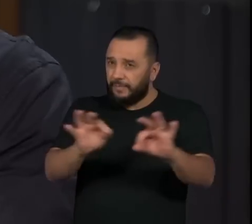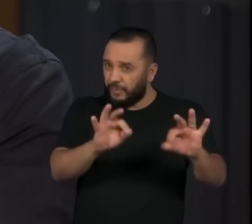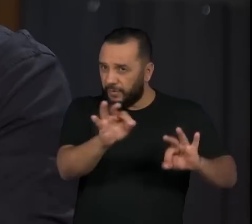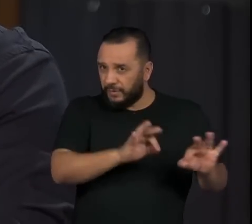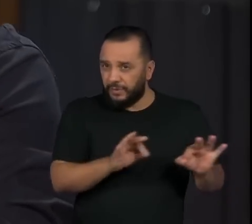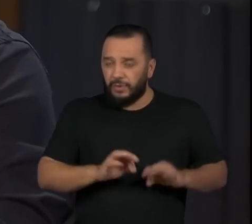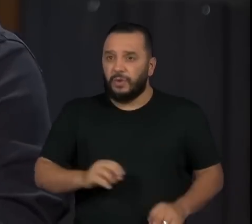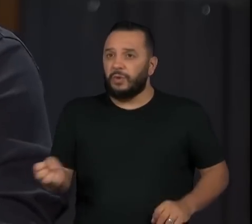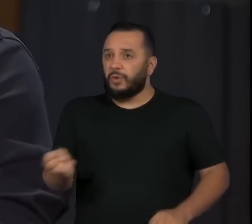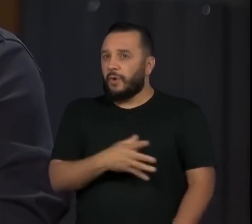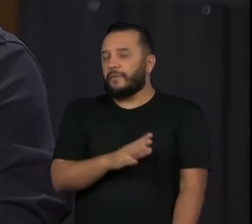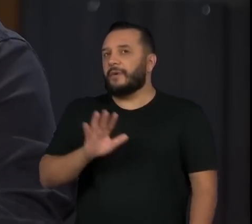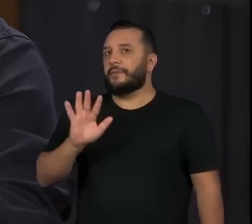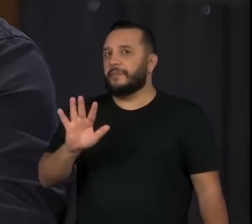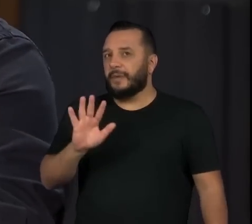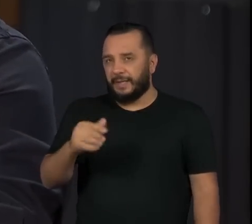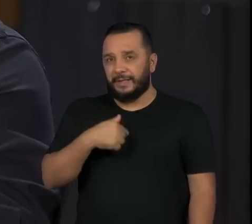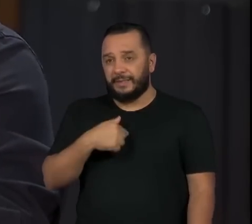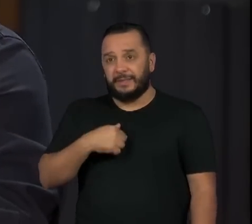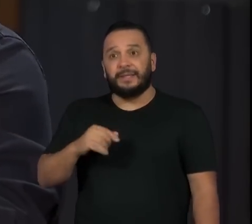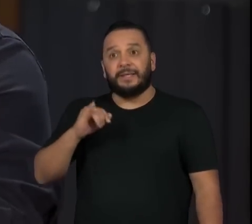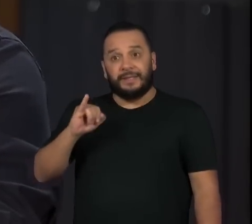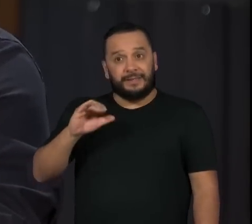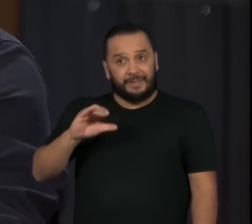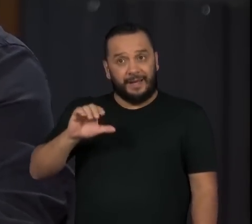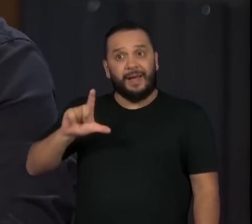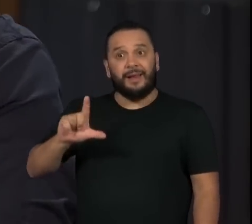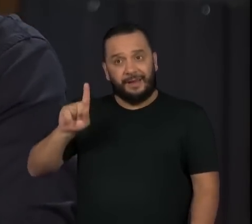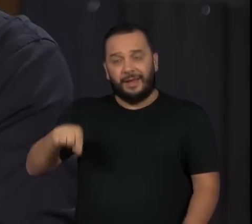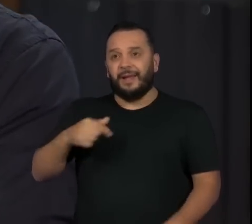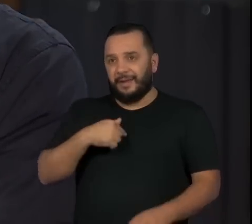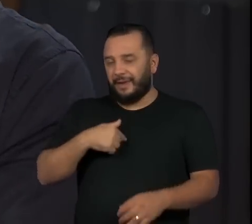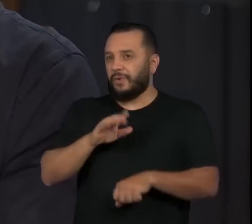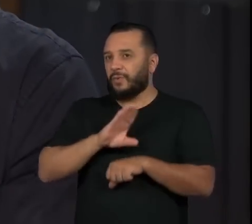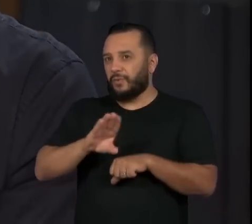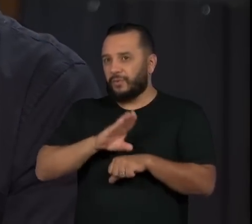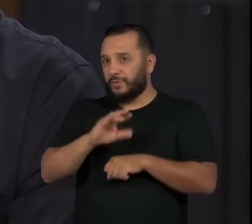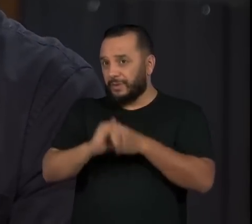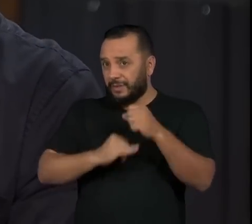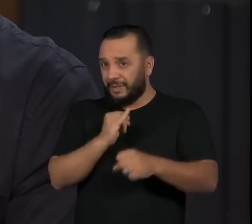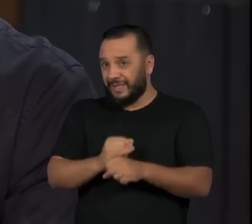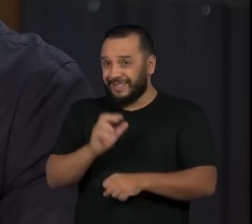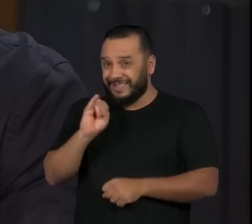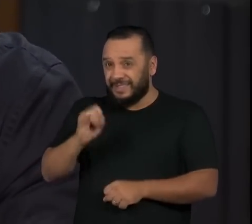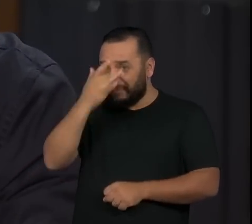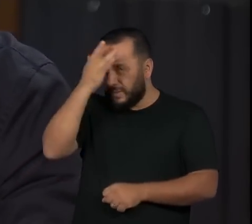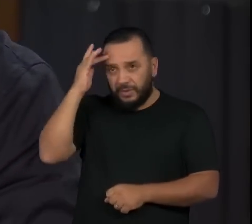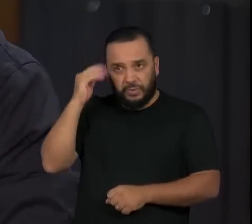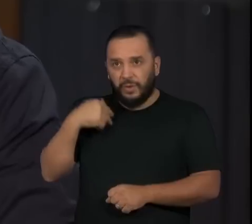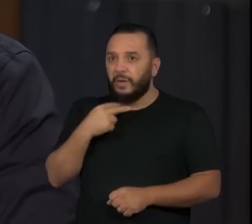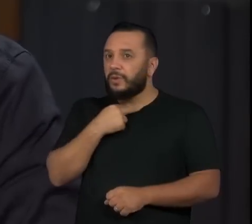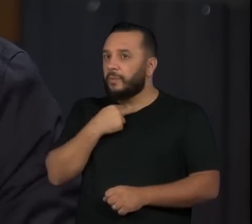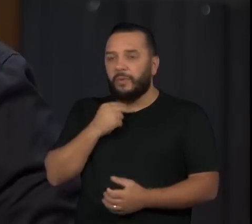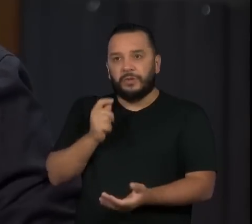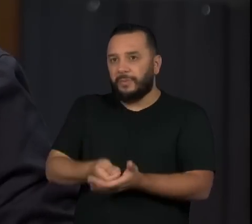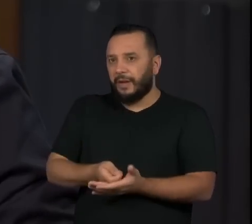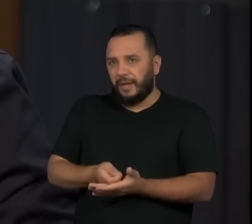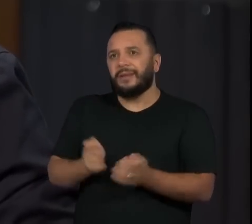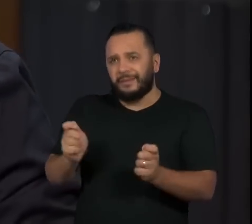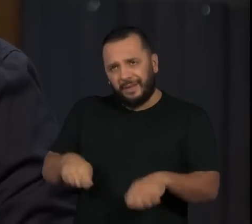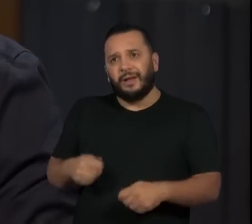físicas, mas a base do ICL são esses cursos online. Quem não pode pagar, essa é a regra, faz de